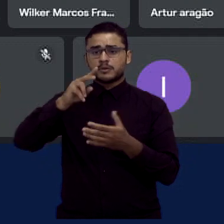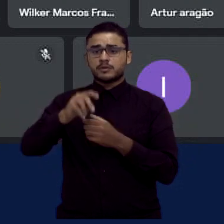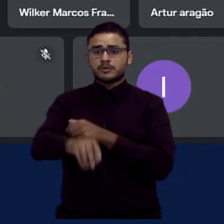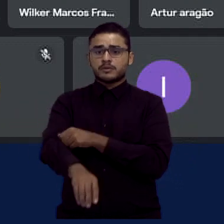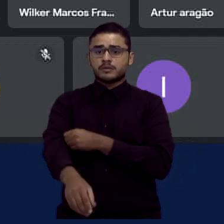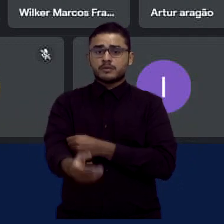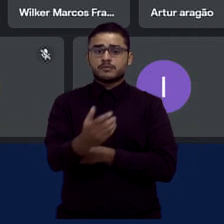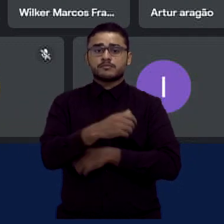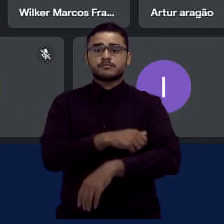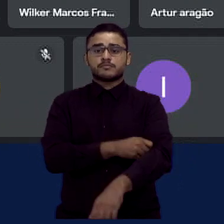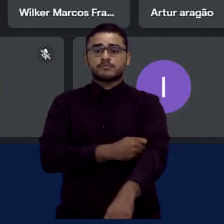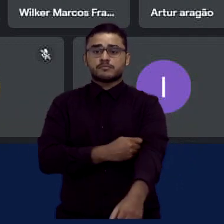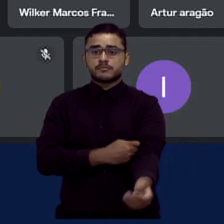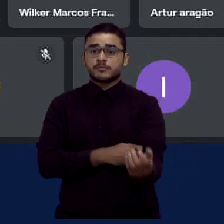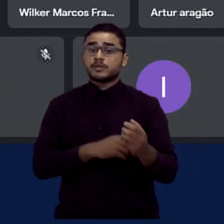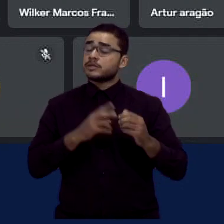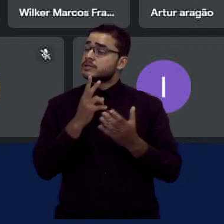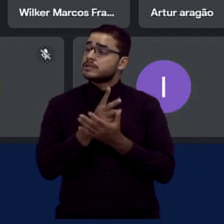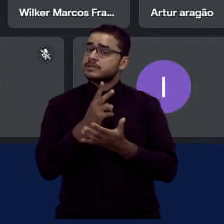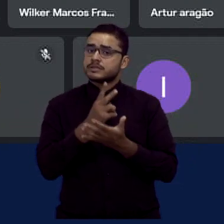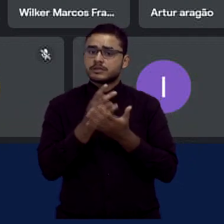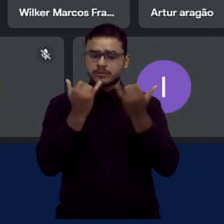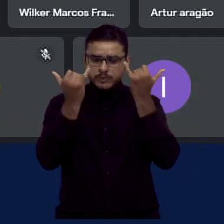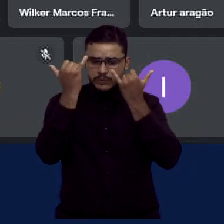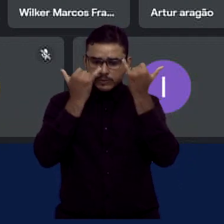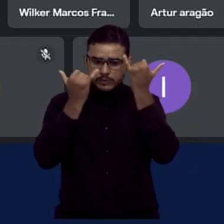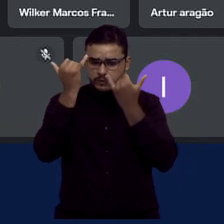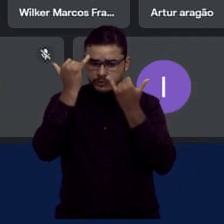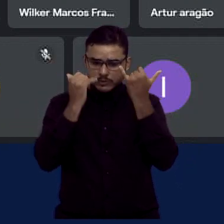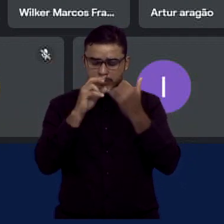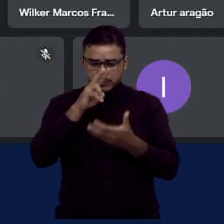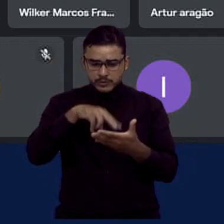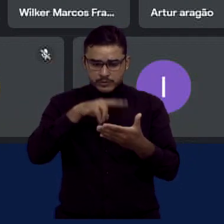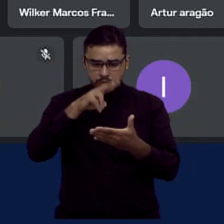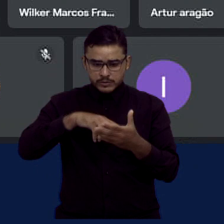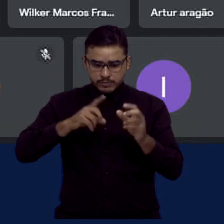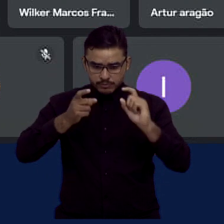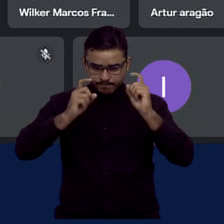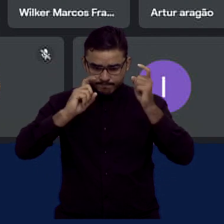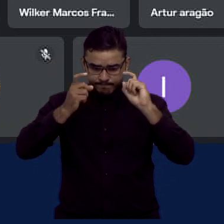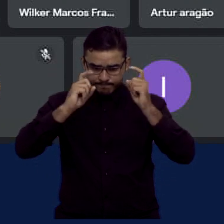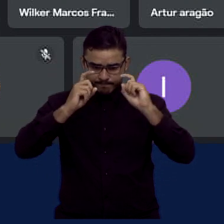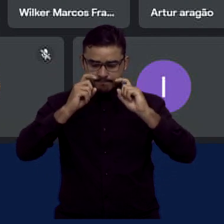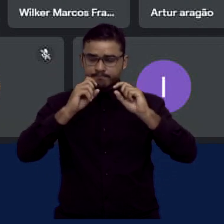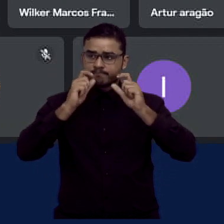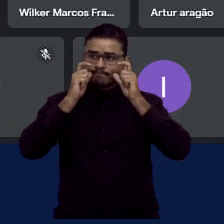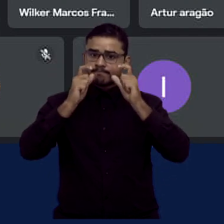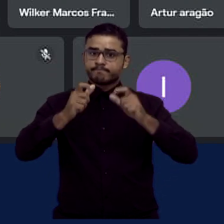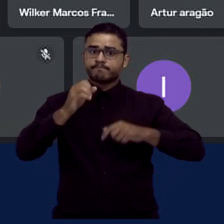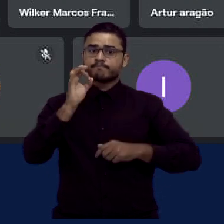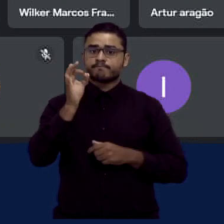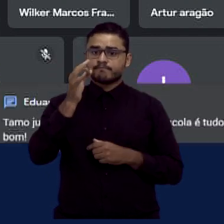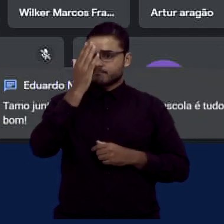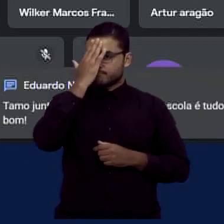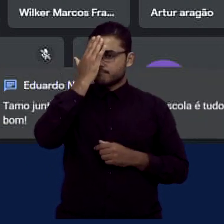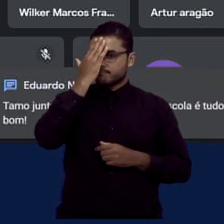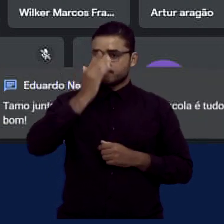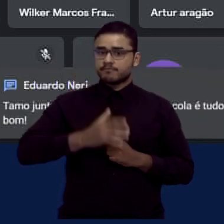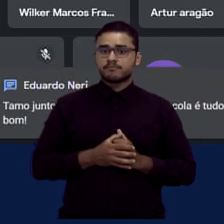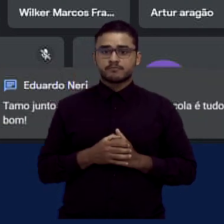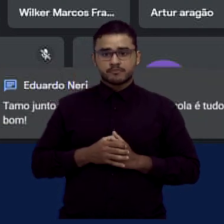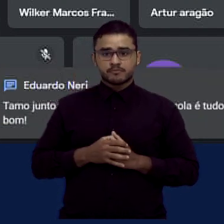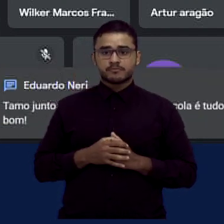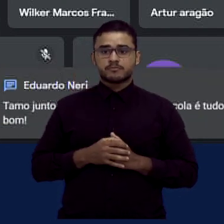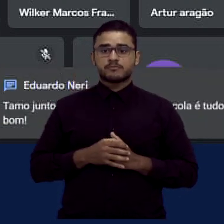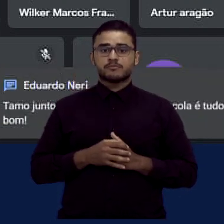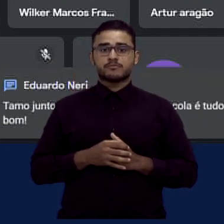ele acaba sempre me trazendo algo novo. Tem sempre alguma coisa discursiva interessante lá. Certo? Bom, sabe, por